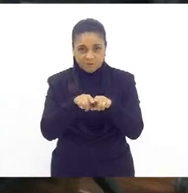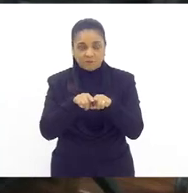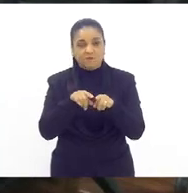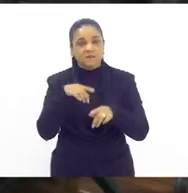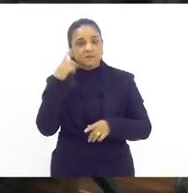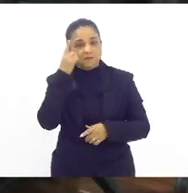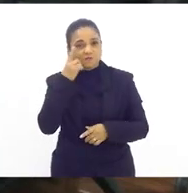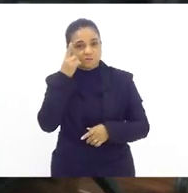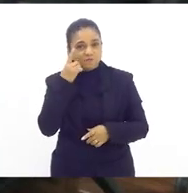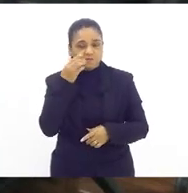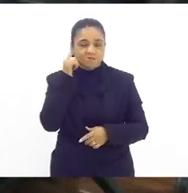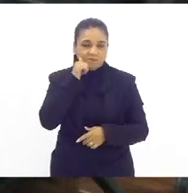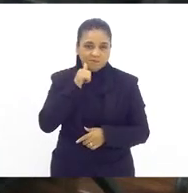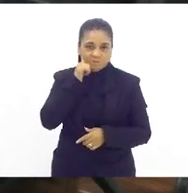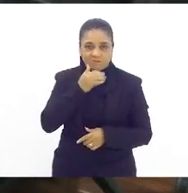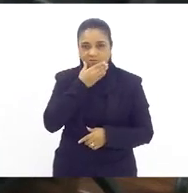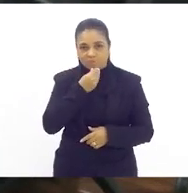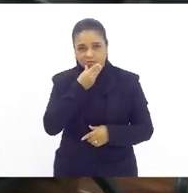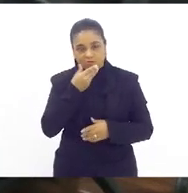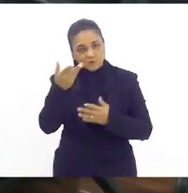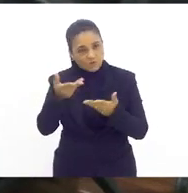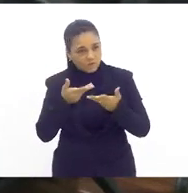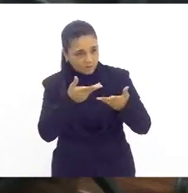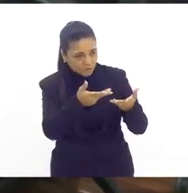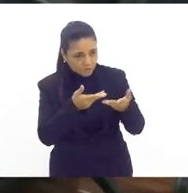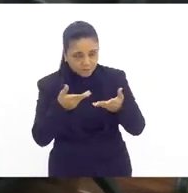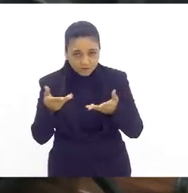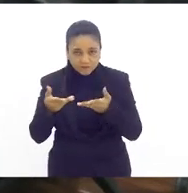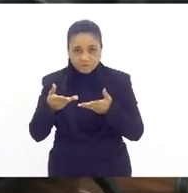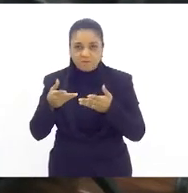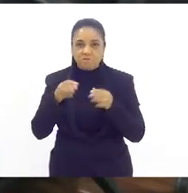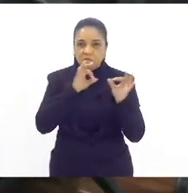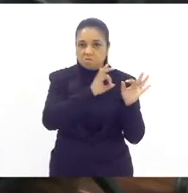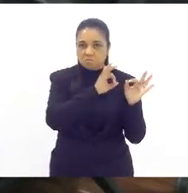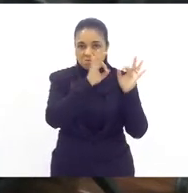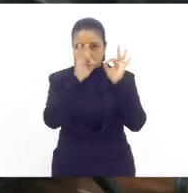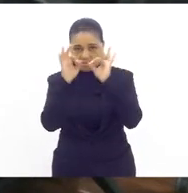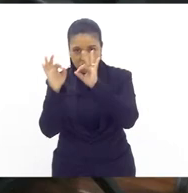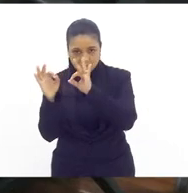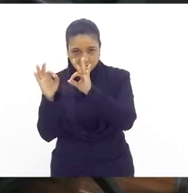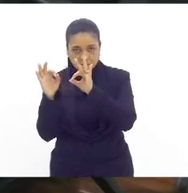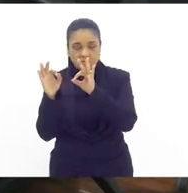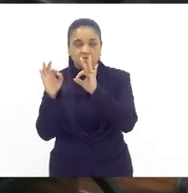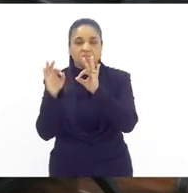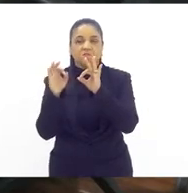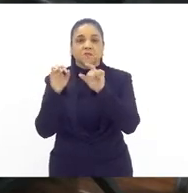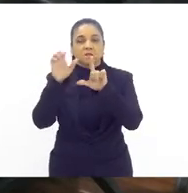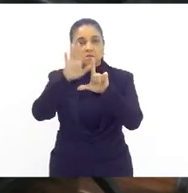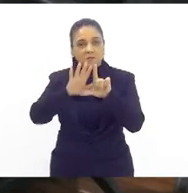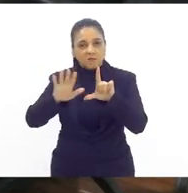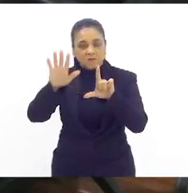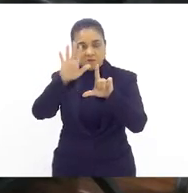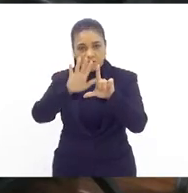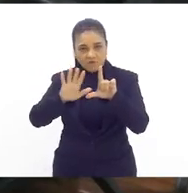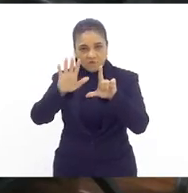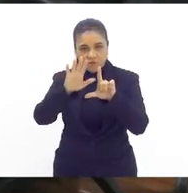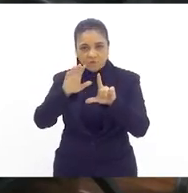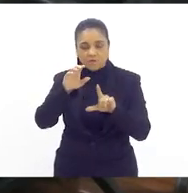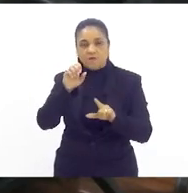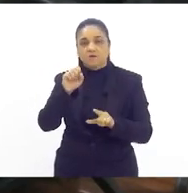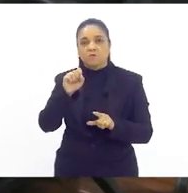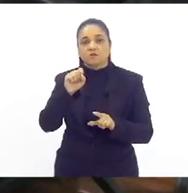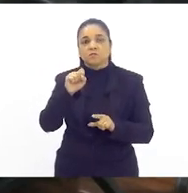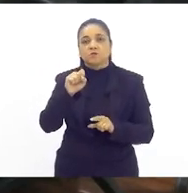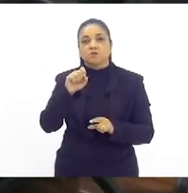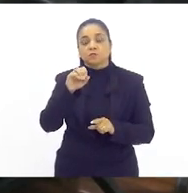deputados e convidados e convidadas além de presencialmente pode acompanhar também através da plataforma zoom de vídeo conferências